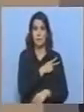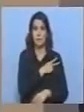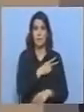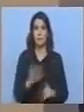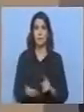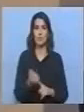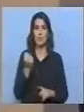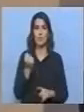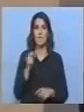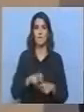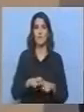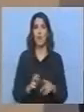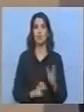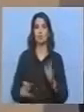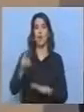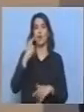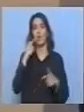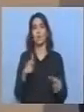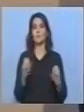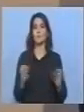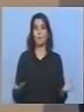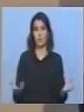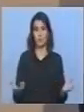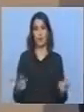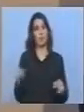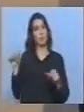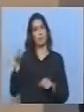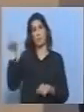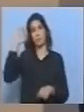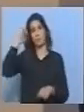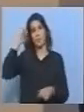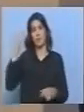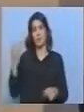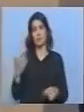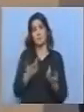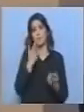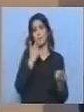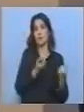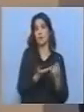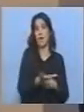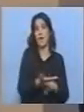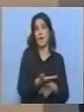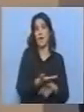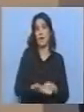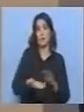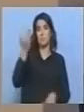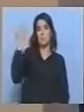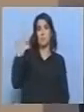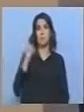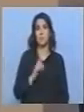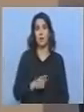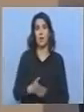conseguissem aumentar o número de vagas sem controle. E, portanto, nós, de facto, temos uma medida desse género há muito tempo tomada,